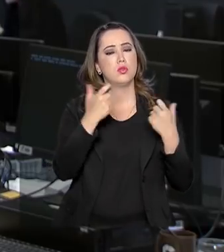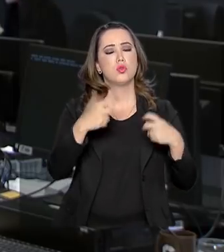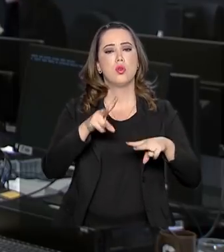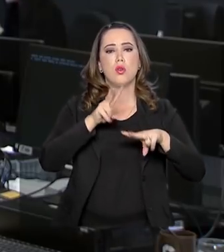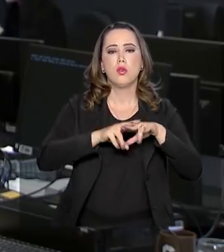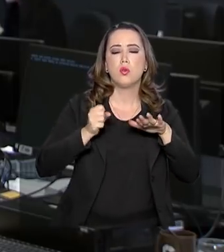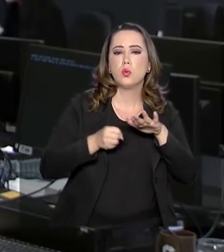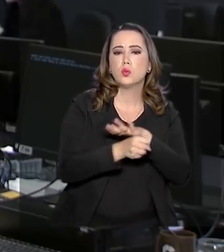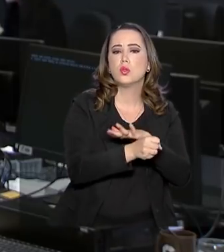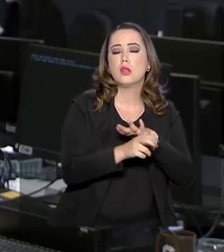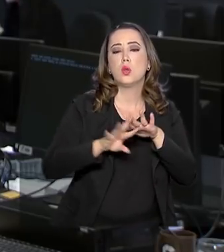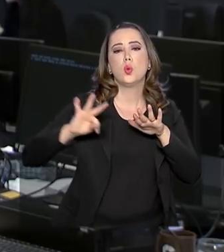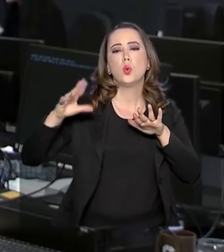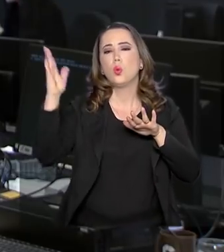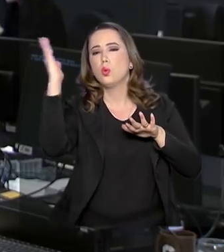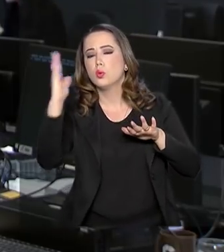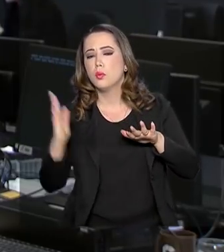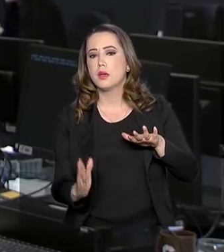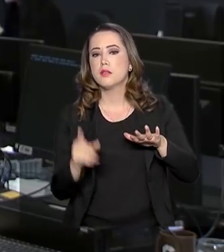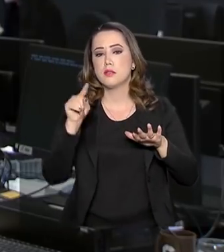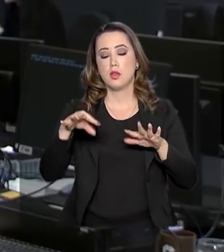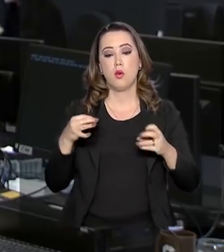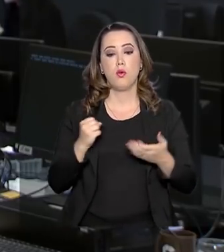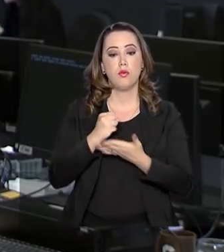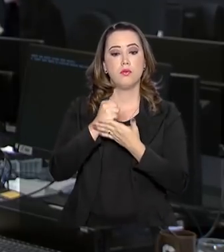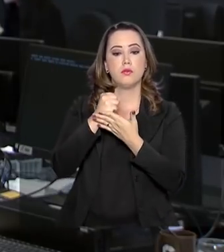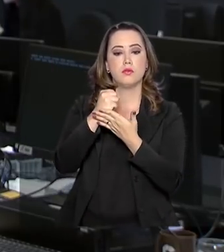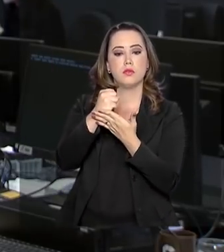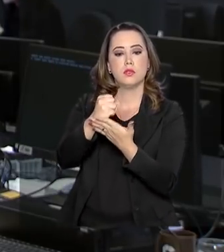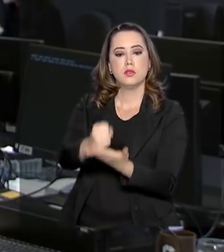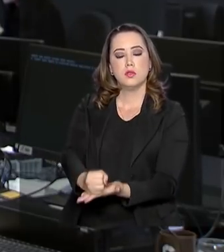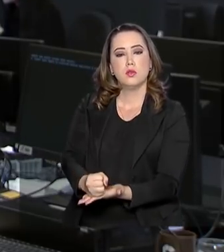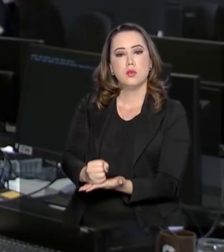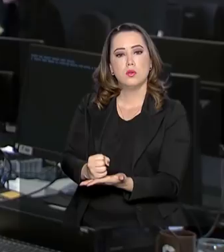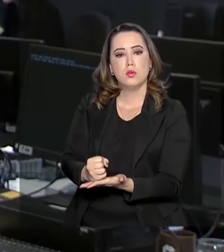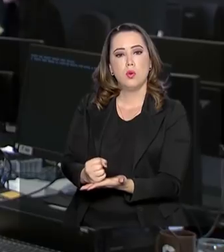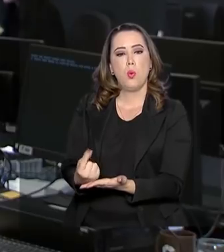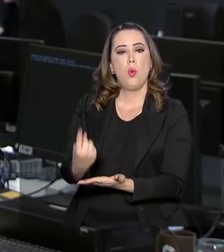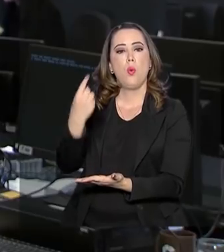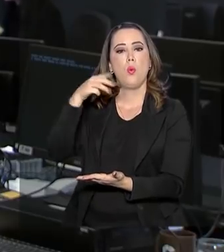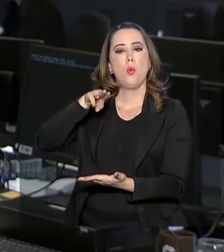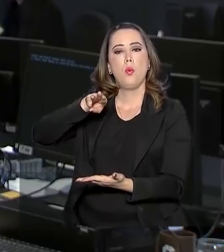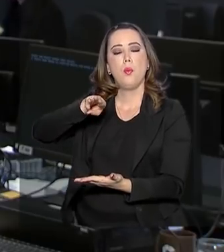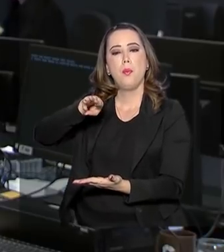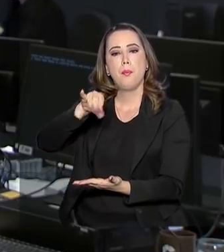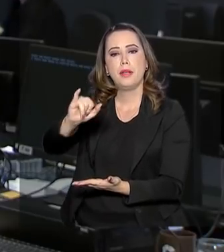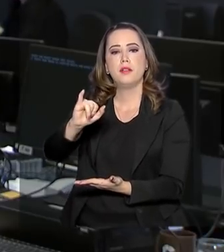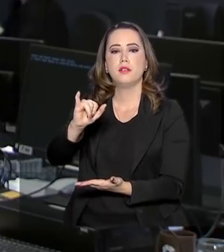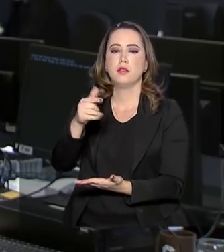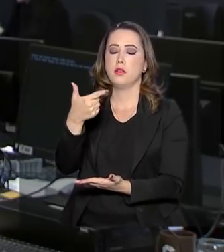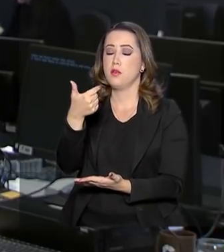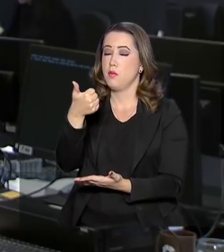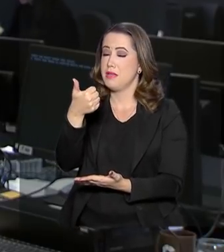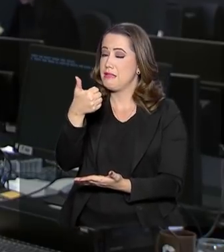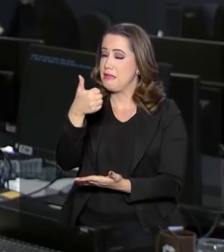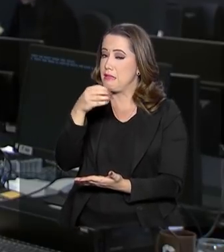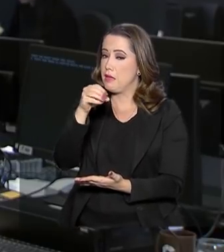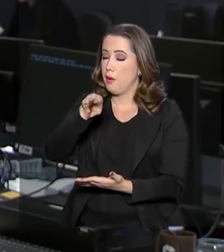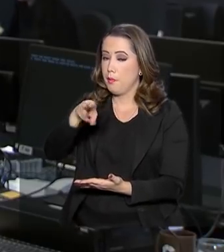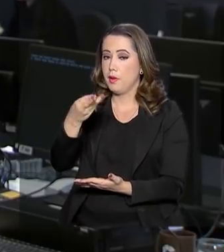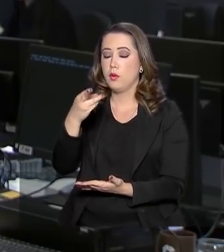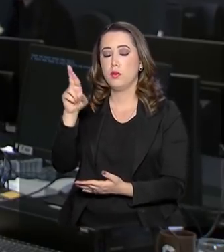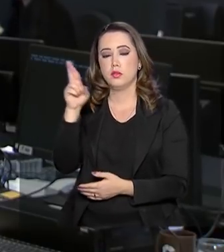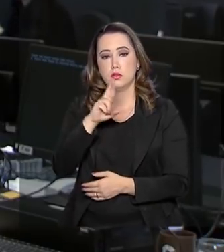em todo o país. No total, foram disponibilizados cerca de R 1,1 bilhão do Fundo